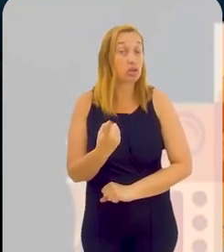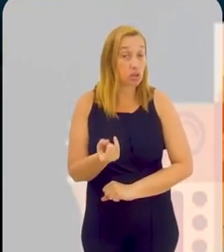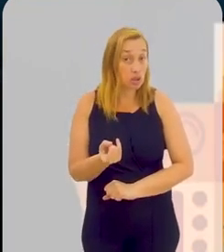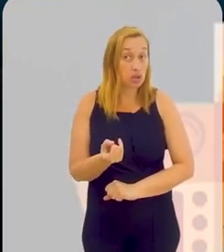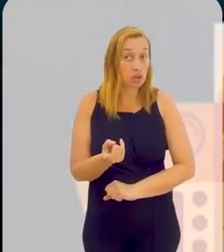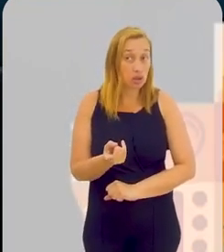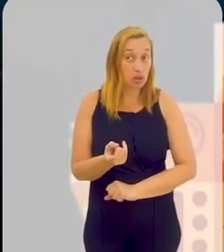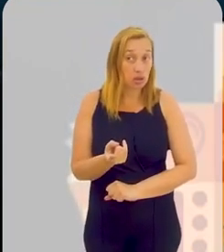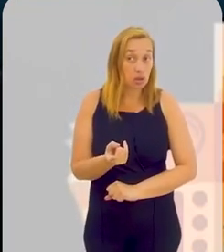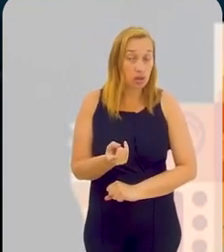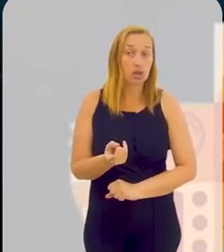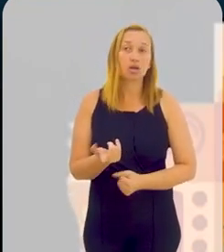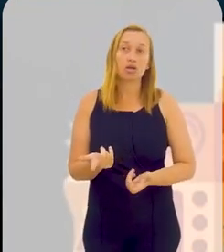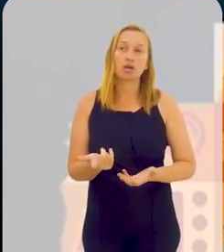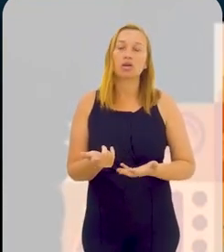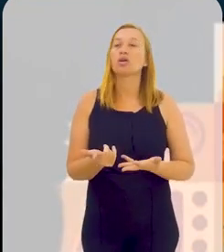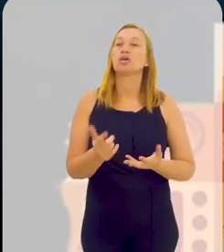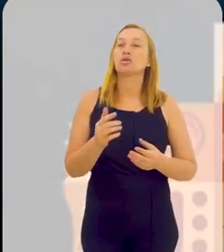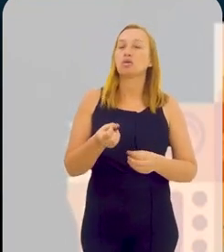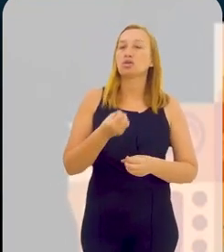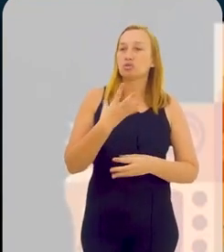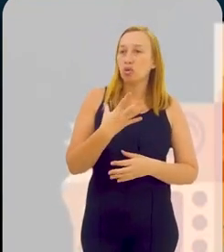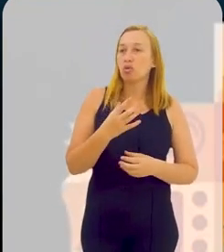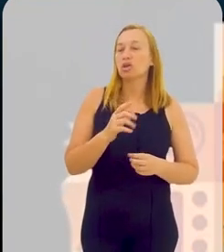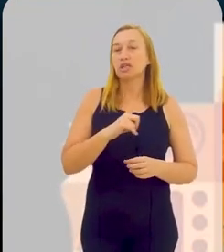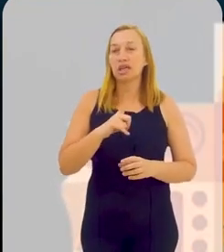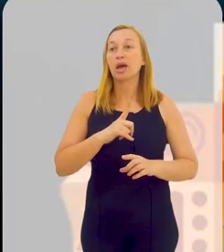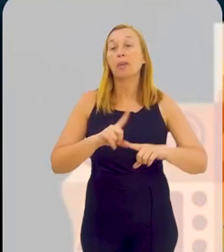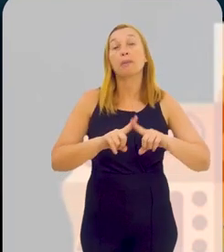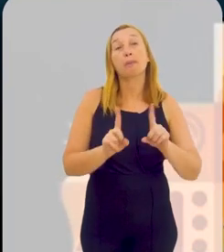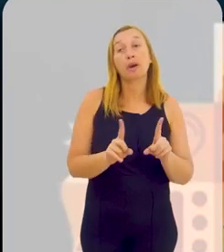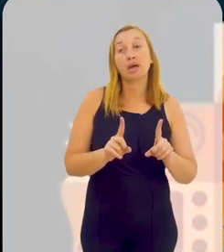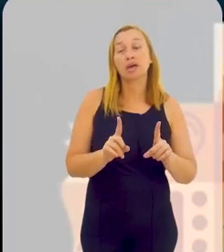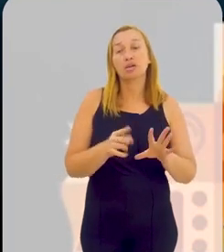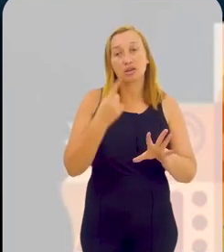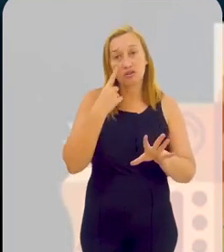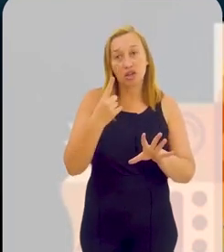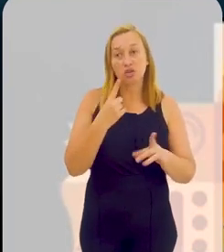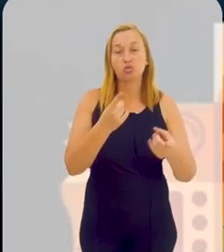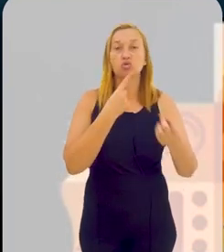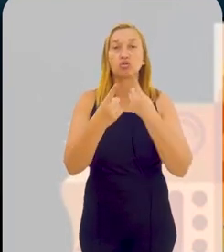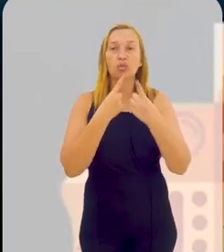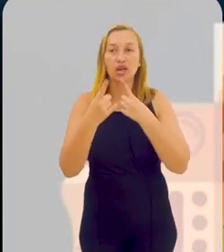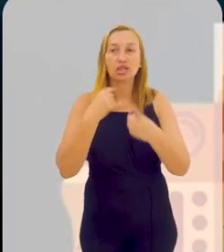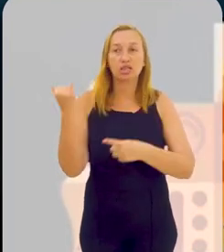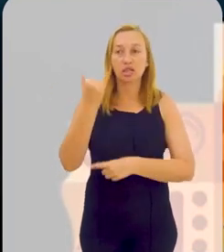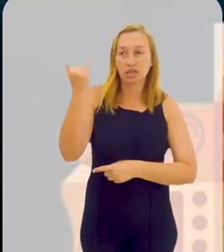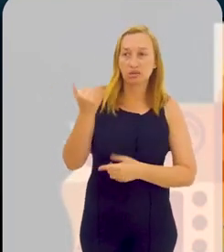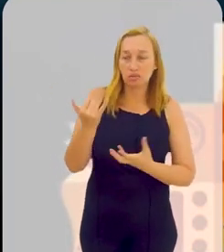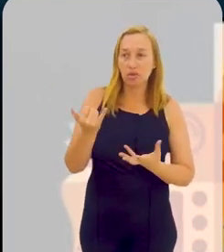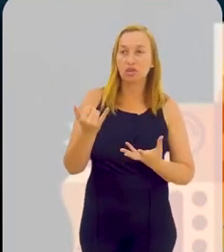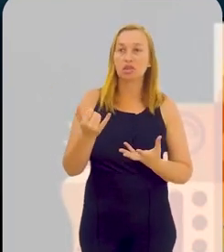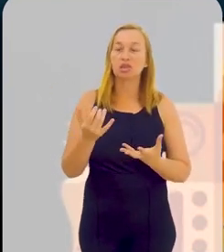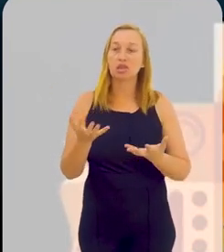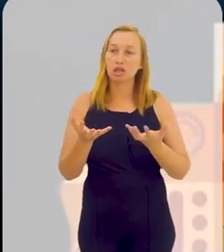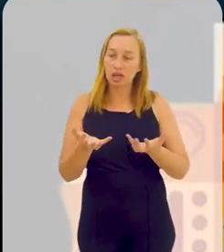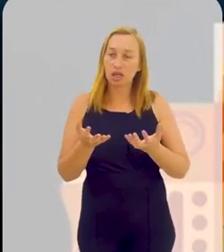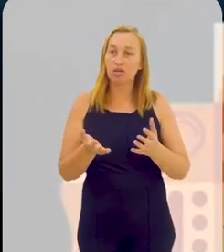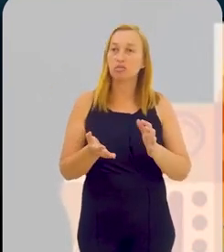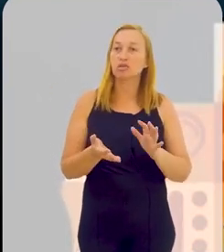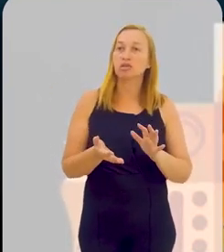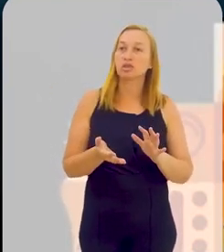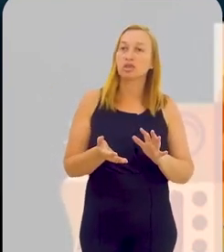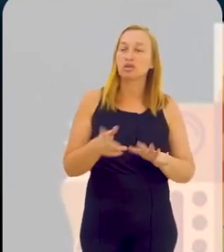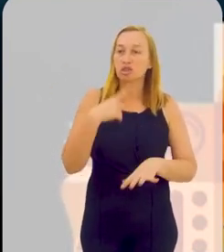as consequências, vamos dizer, as externalidades positivas que isso teria, né? Então, esse é um debate muito interessante e é isso que a gente se